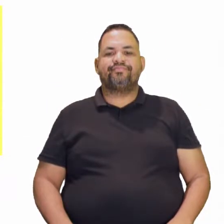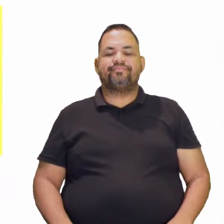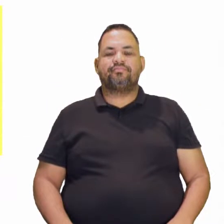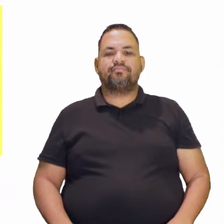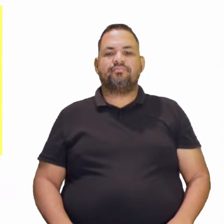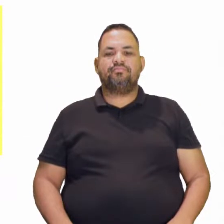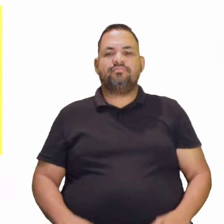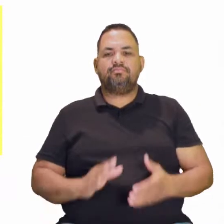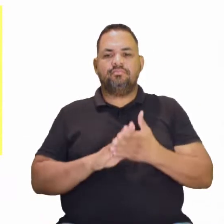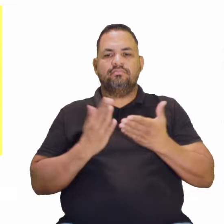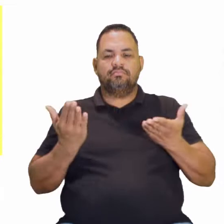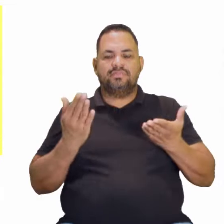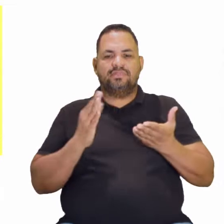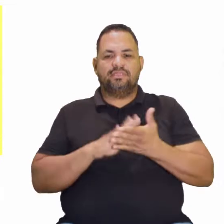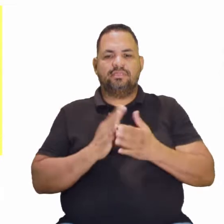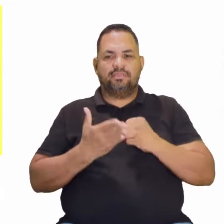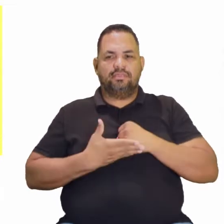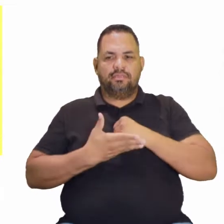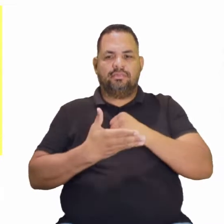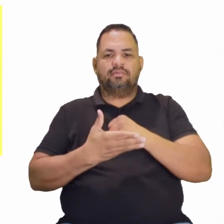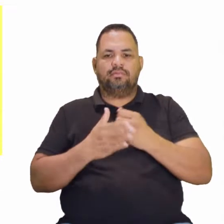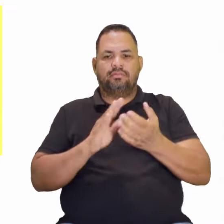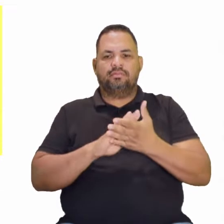Essa era a base.